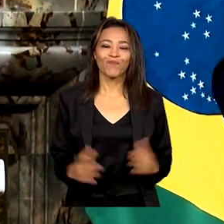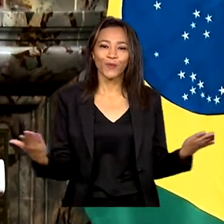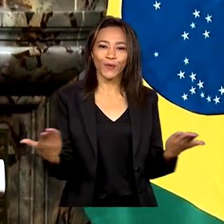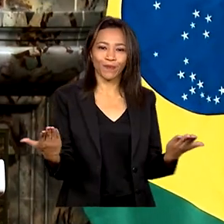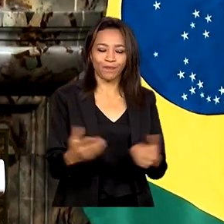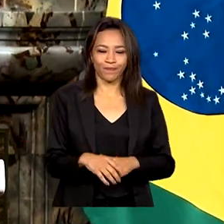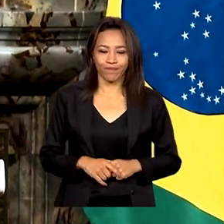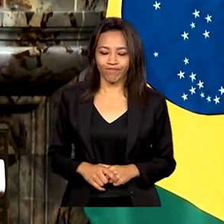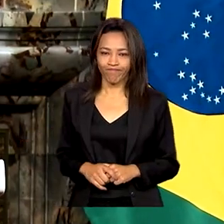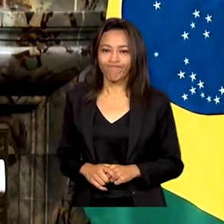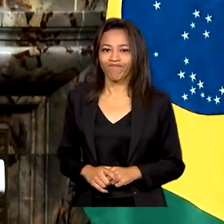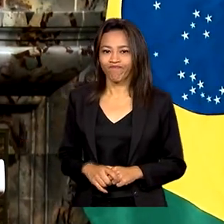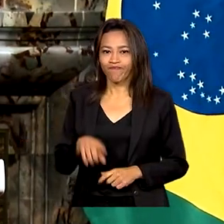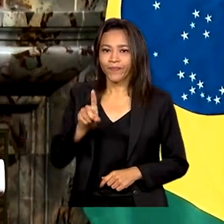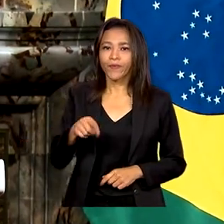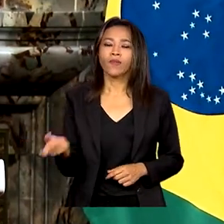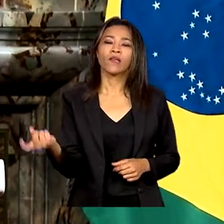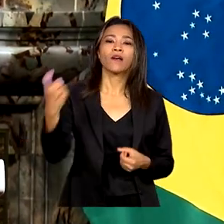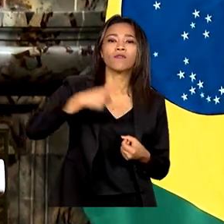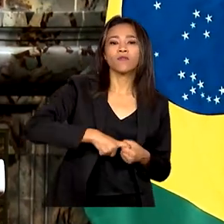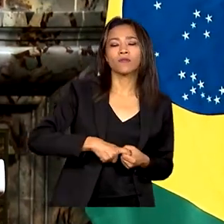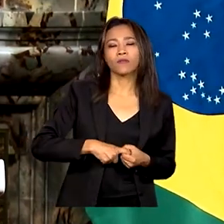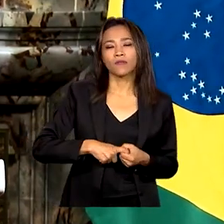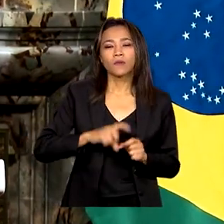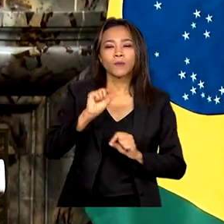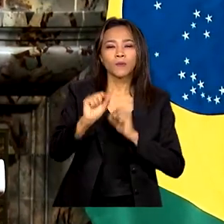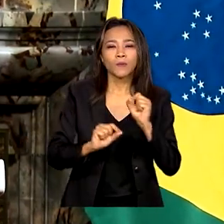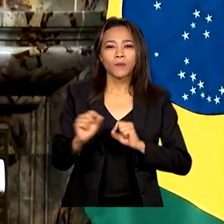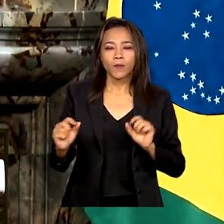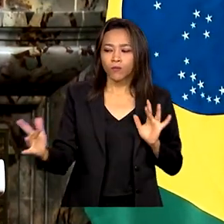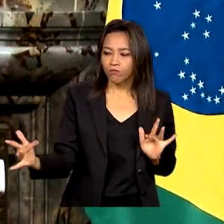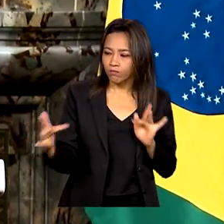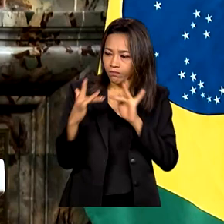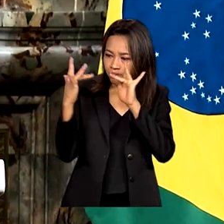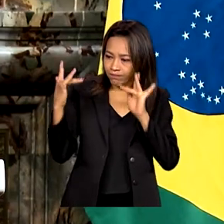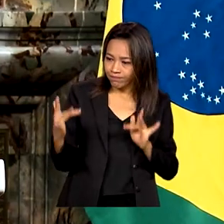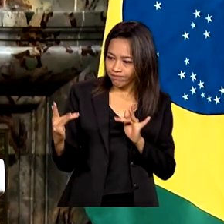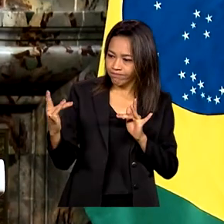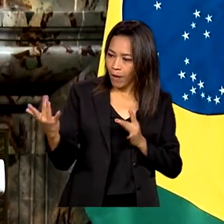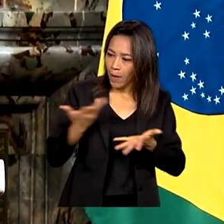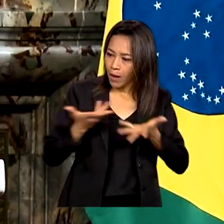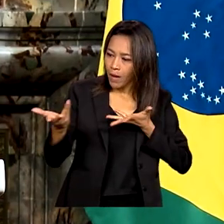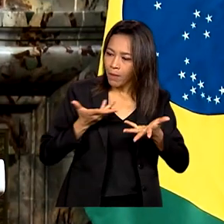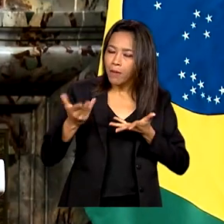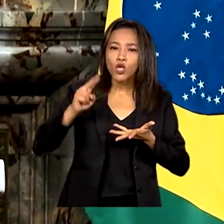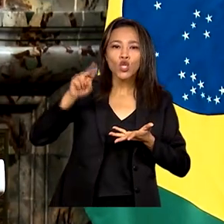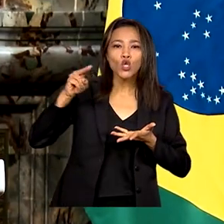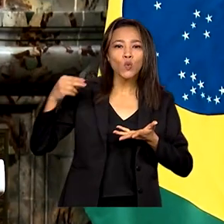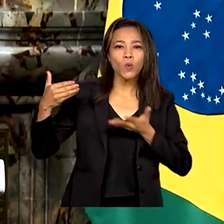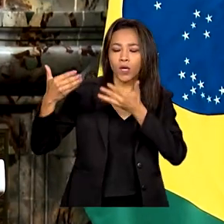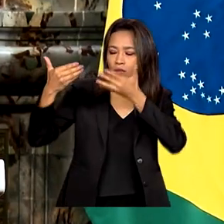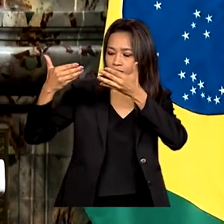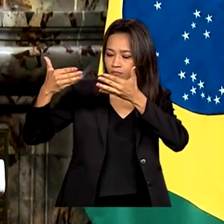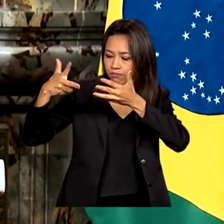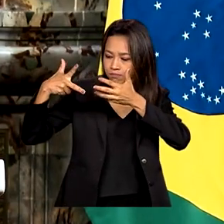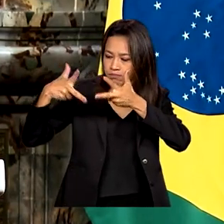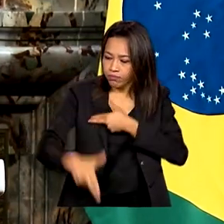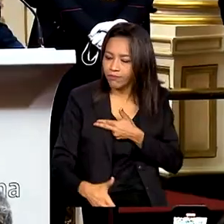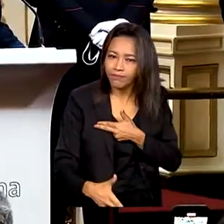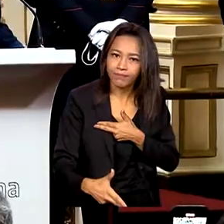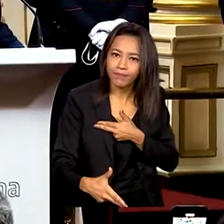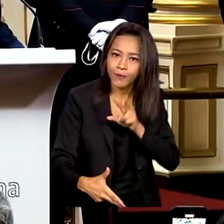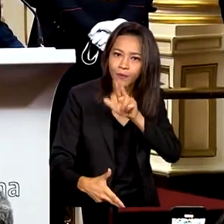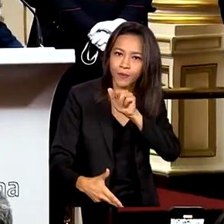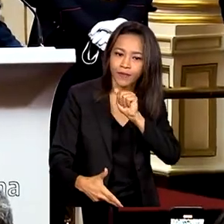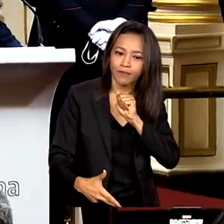é retomada de uma relação de nunca deveria ter sido trocado